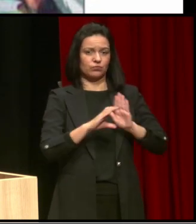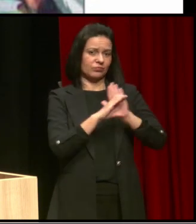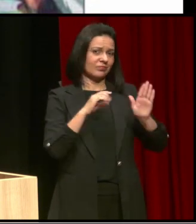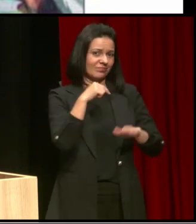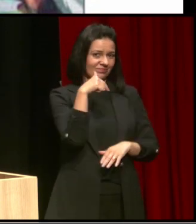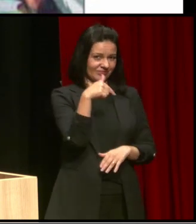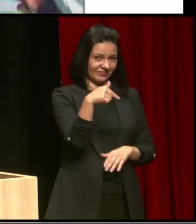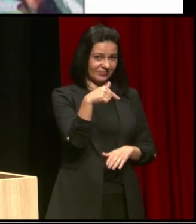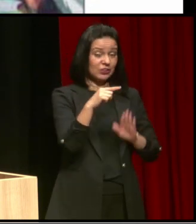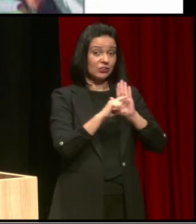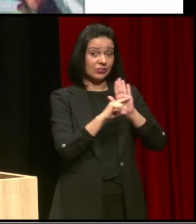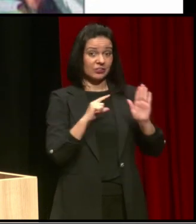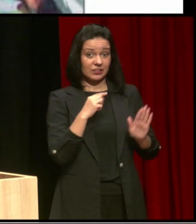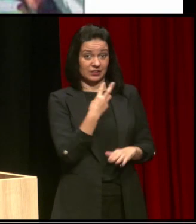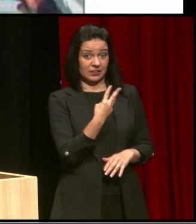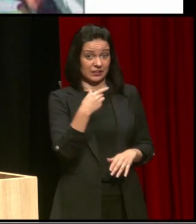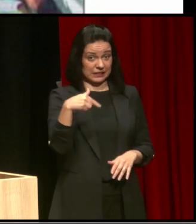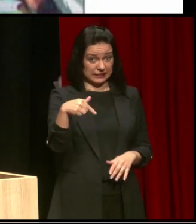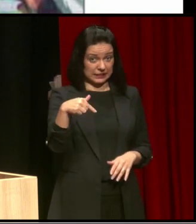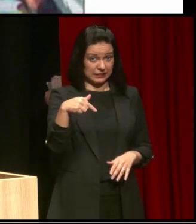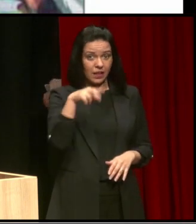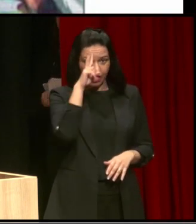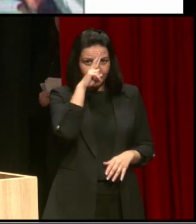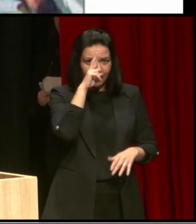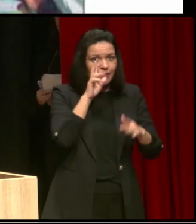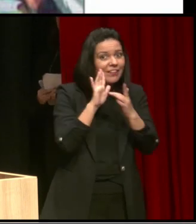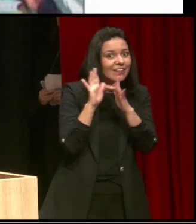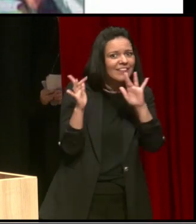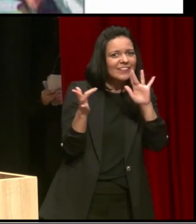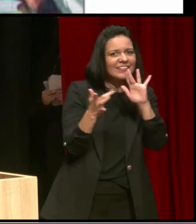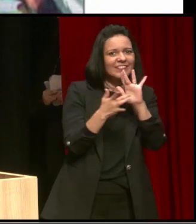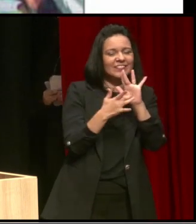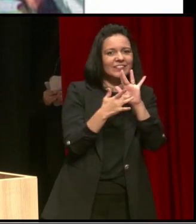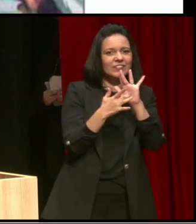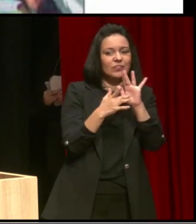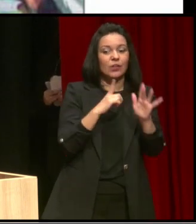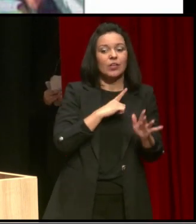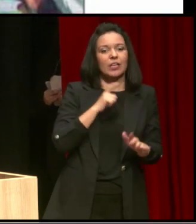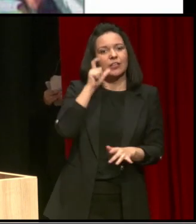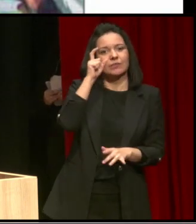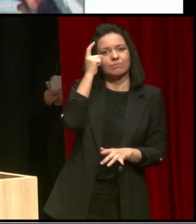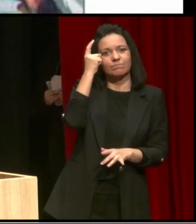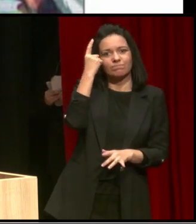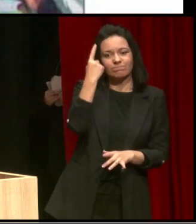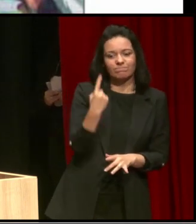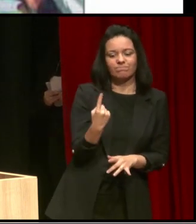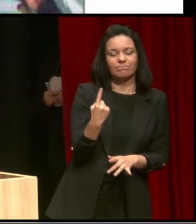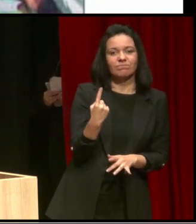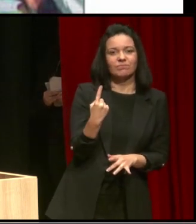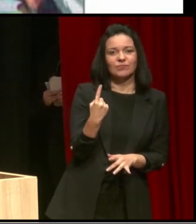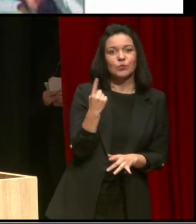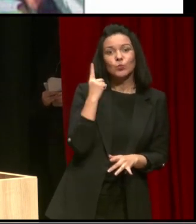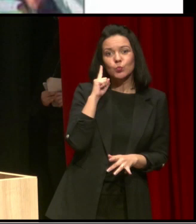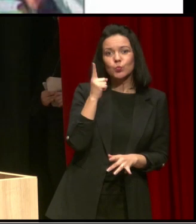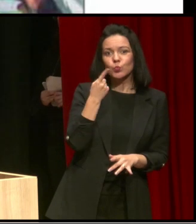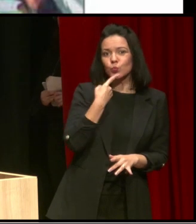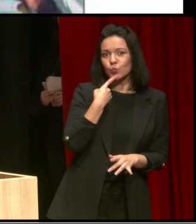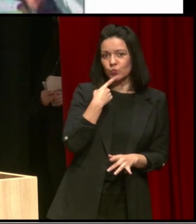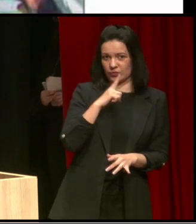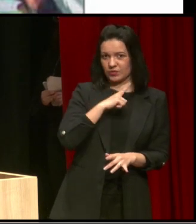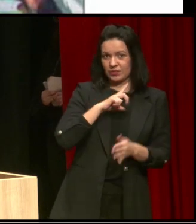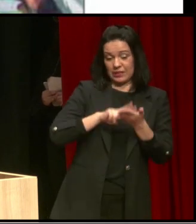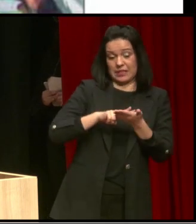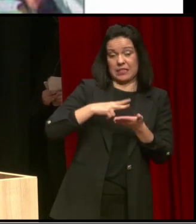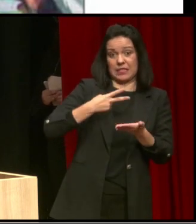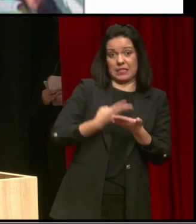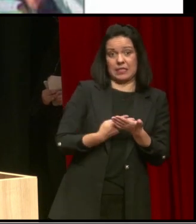no final, vocês se lembram, Jesus, trouxeram para Jesus um rapaz surdo, e aí a tradução, né, Marcos fala assim que